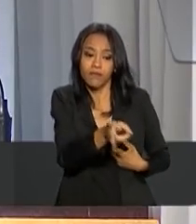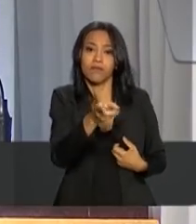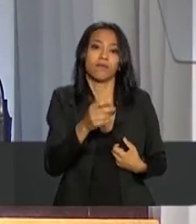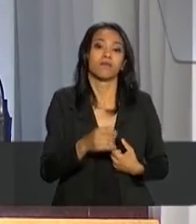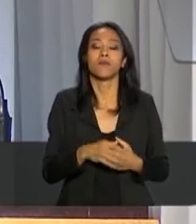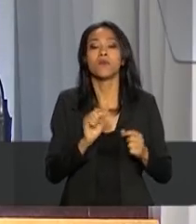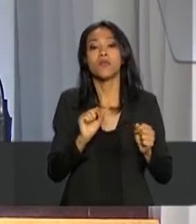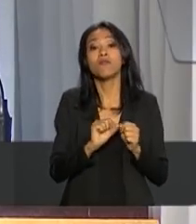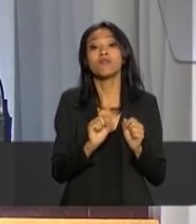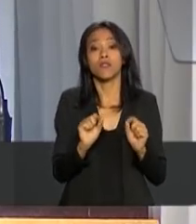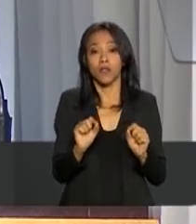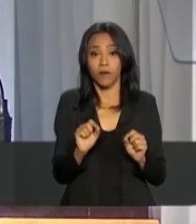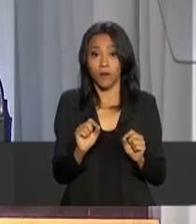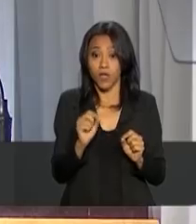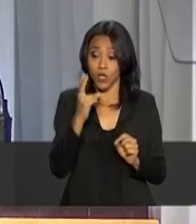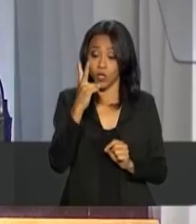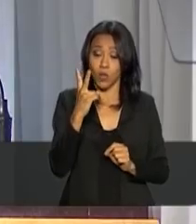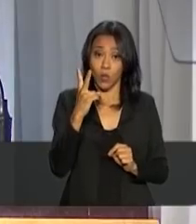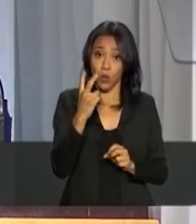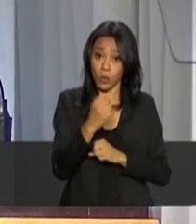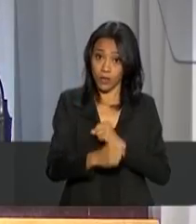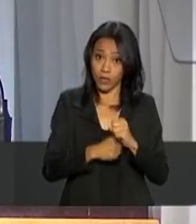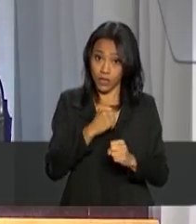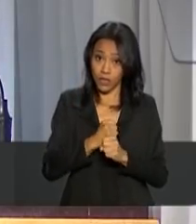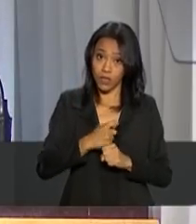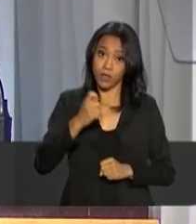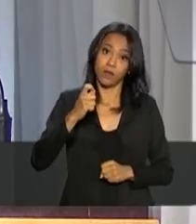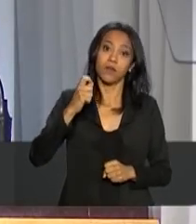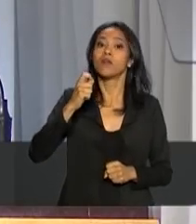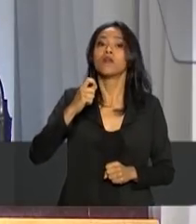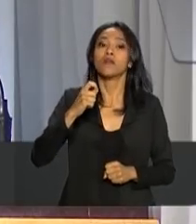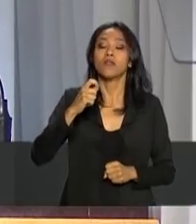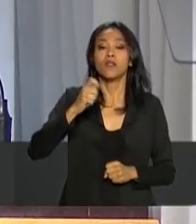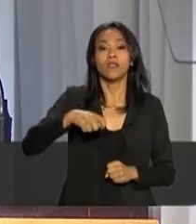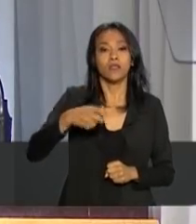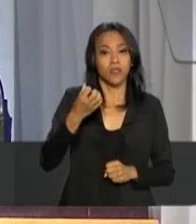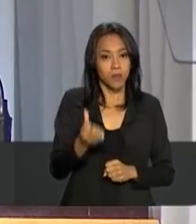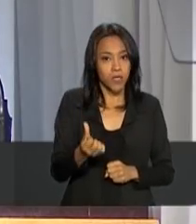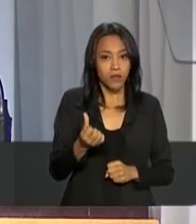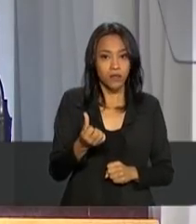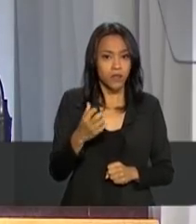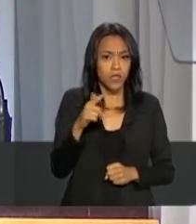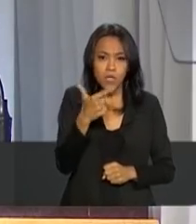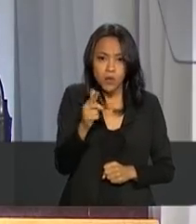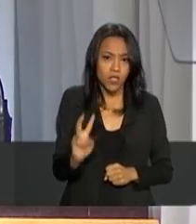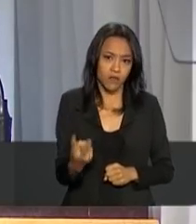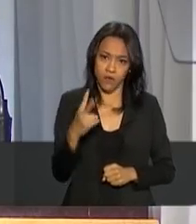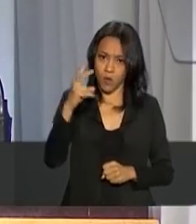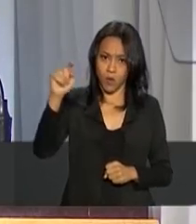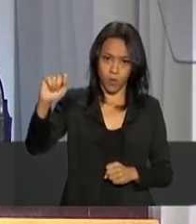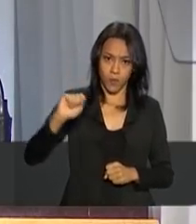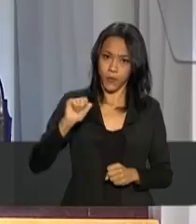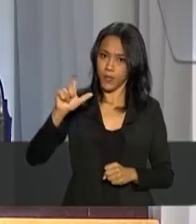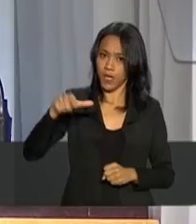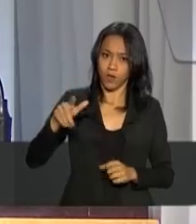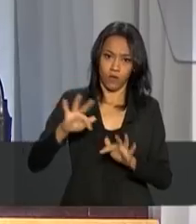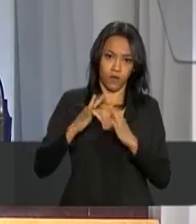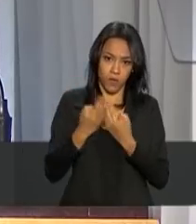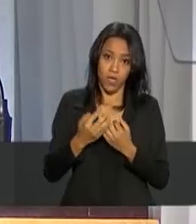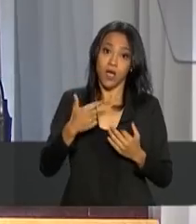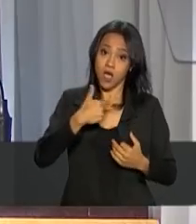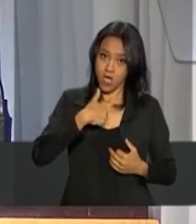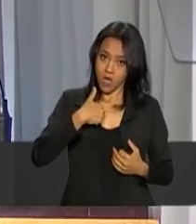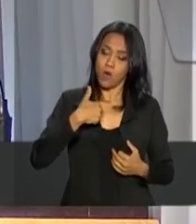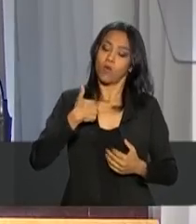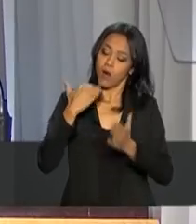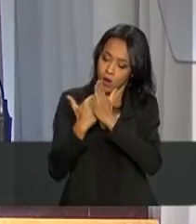que fizemos? Depois de 2 anos e meio, quase, que não se revalorizava o Bolsa Família, eu dei um aumento para o Bolsa Família acima da inflação. Depois,